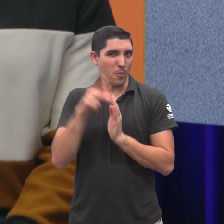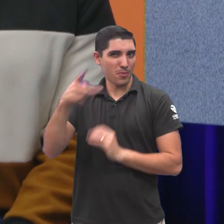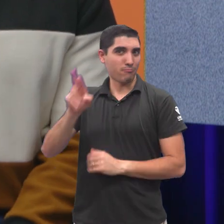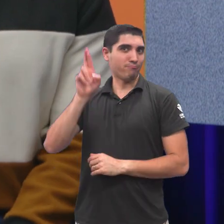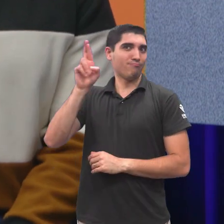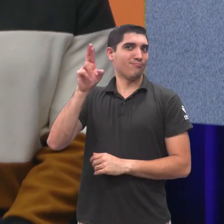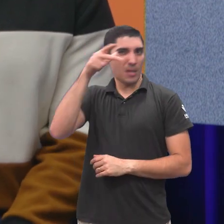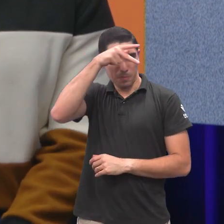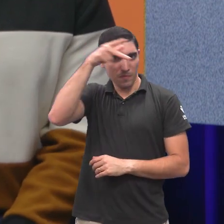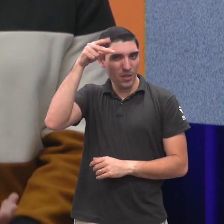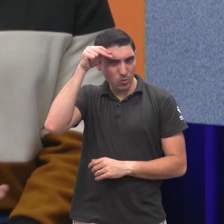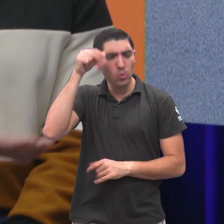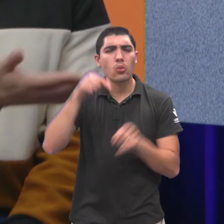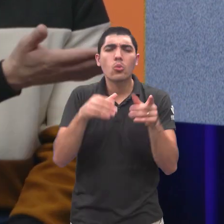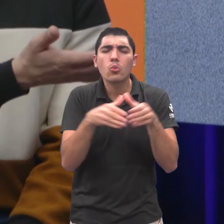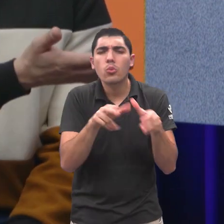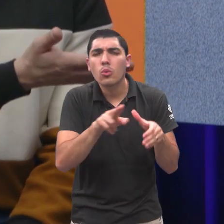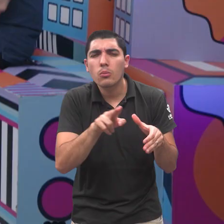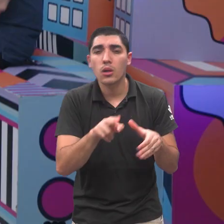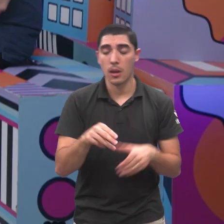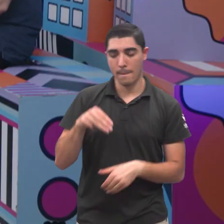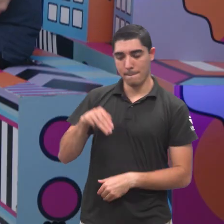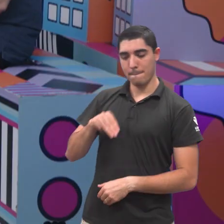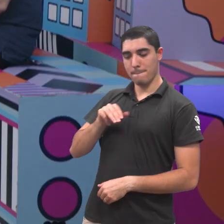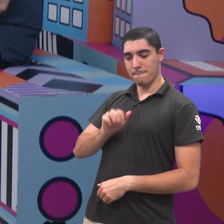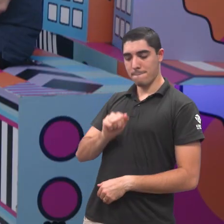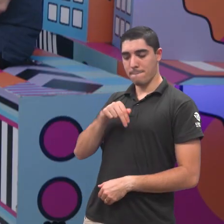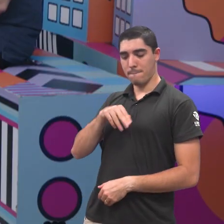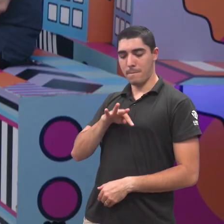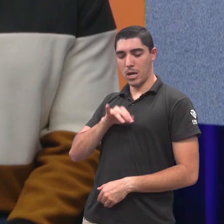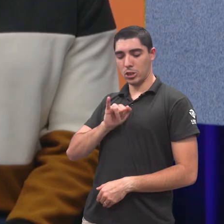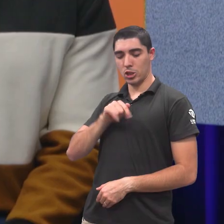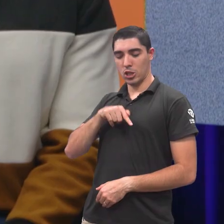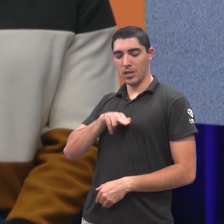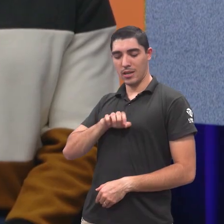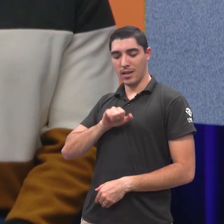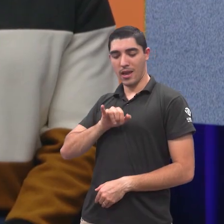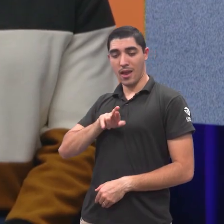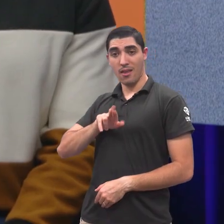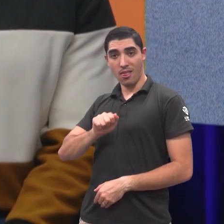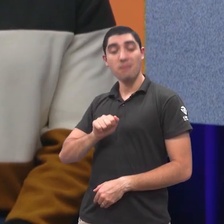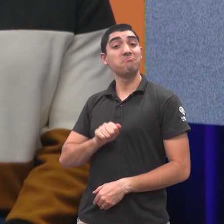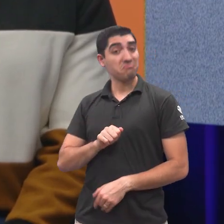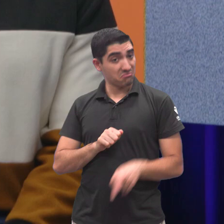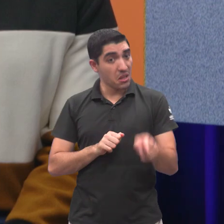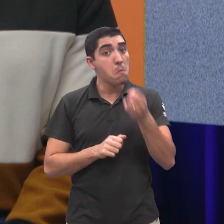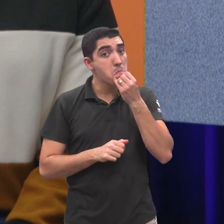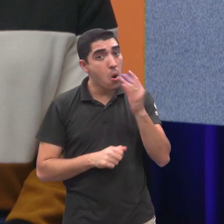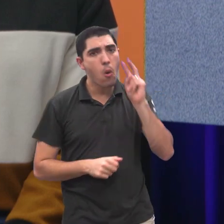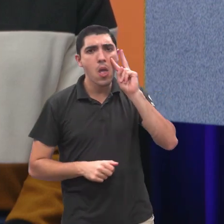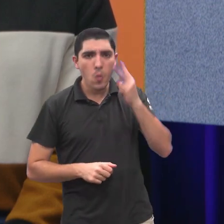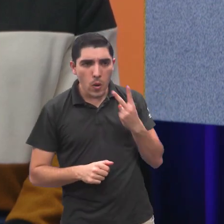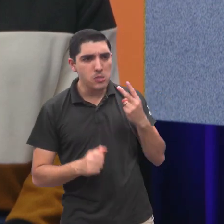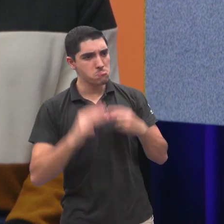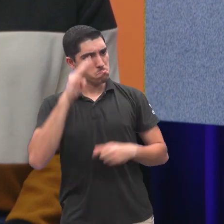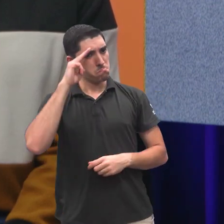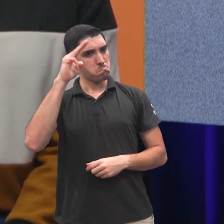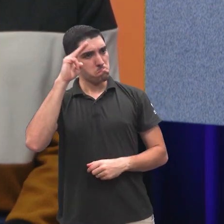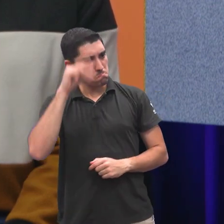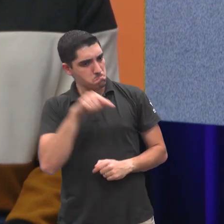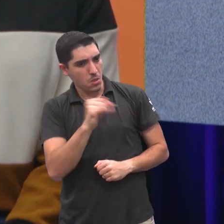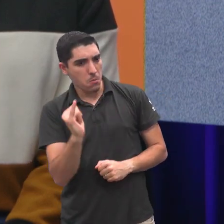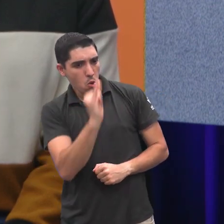receber o pessoal desse grupo. Qual é o nome do grupo? Mantiqueira. Grupo de Mantiqueira. Só de reconhecer já é um grande passo. Exatamente. E eu tenho certeza que